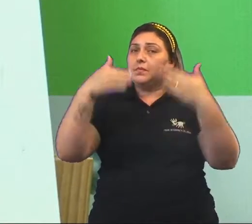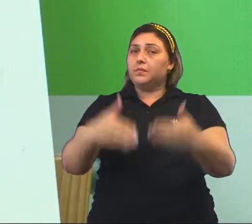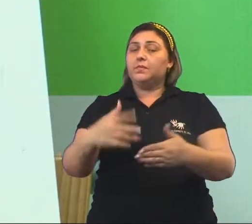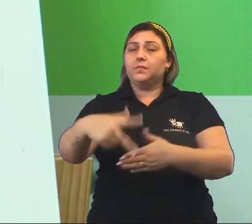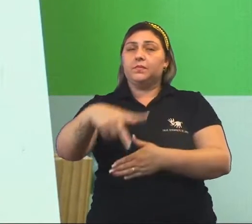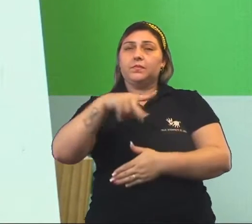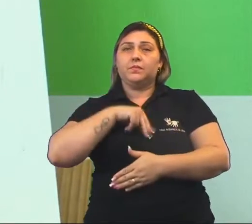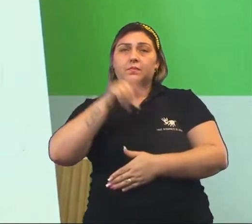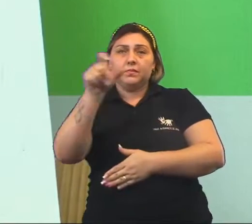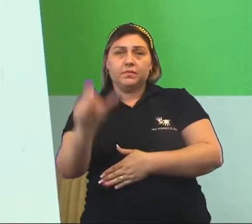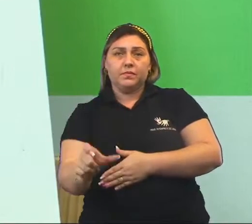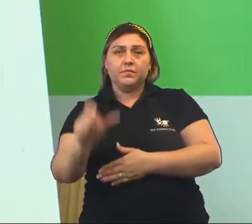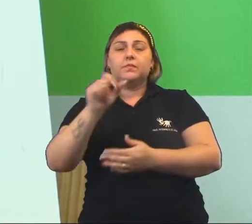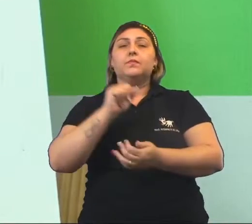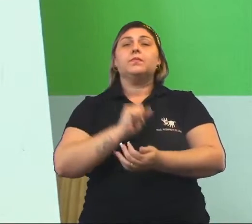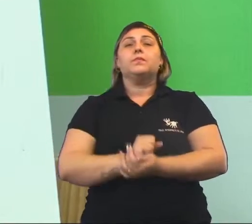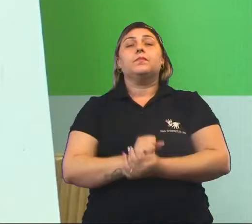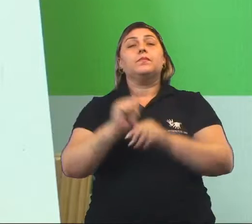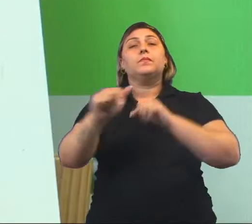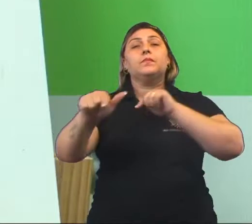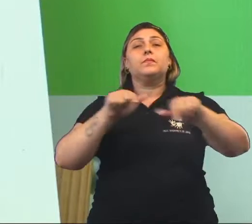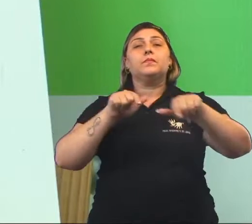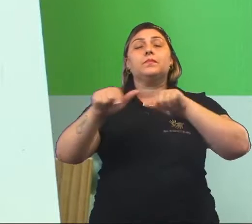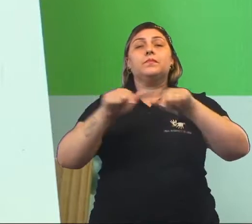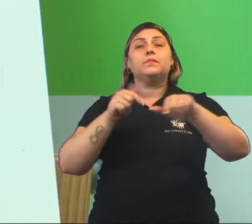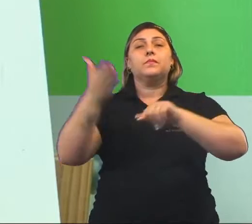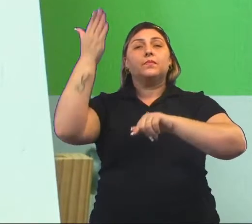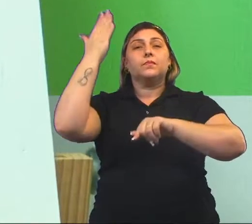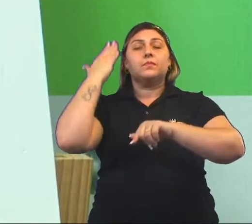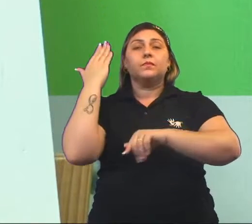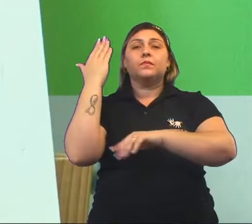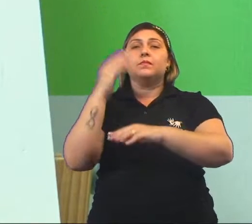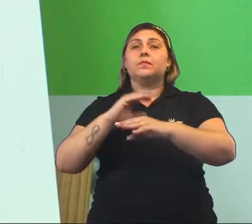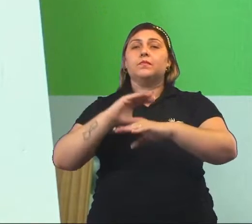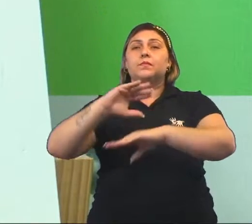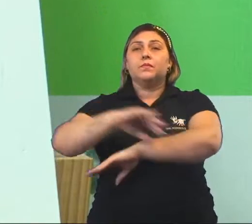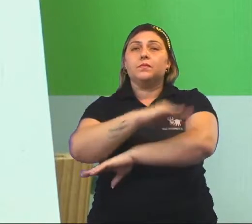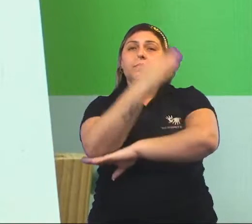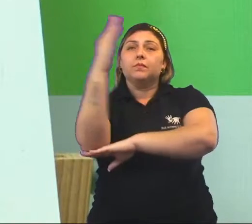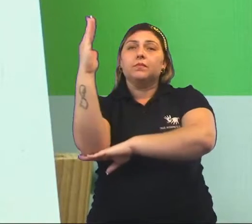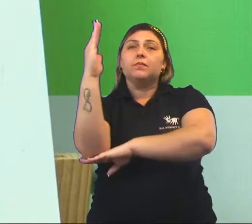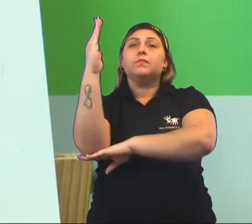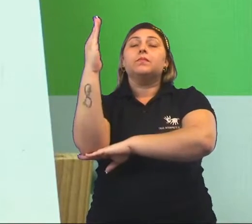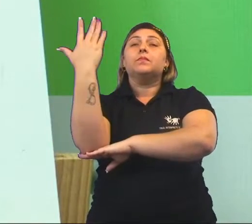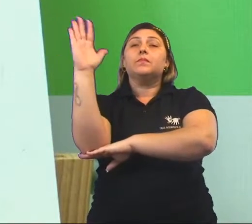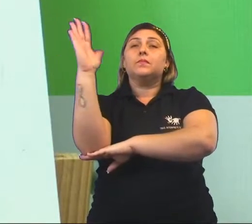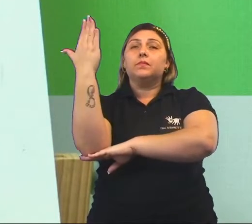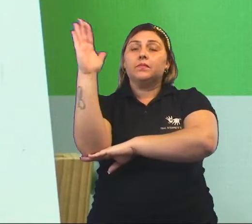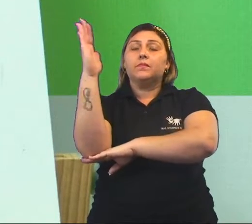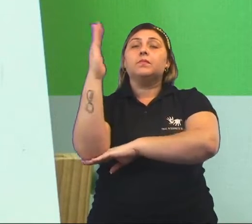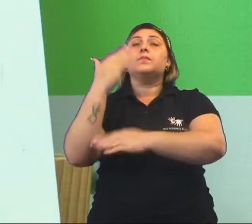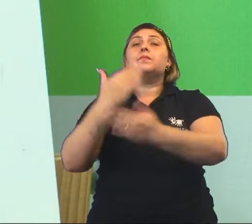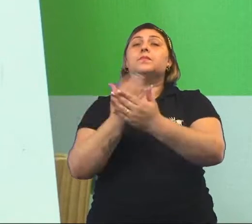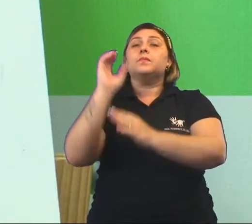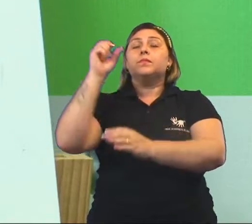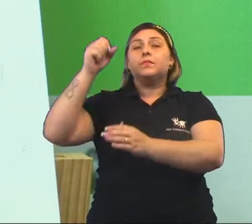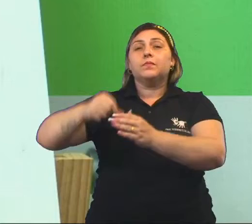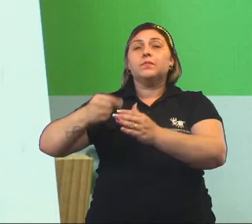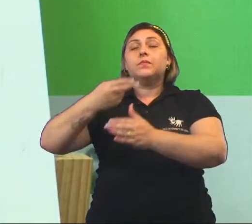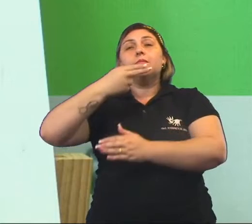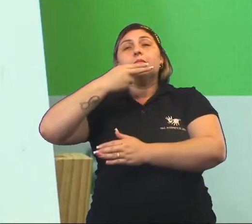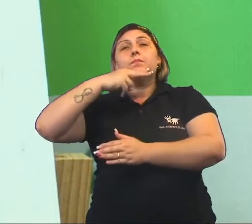dos portugueses. Eles trabalharam na época do pau-brasil e no início das plantações de